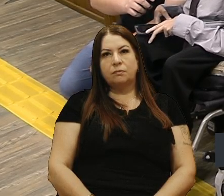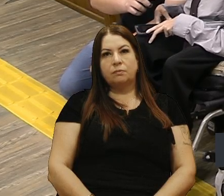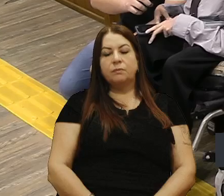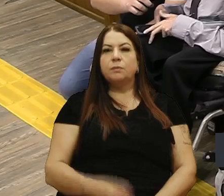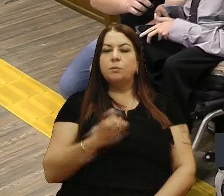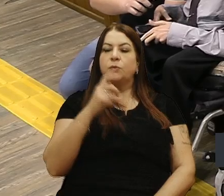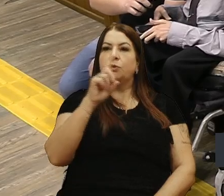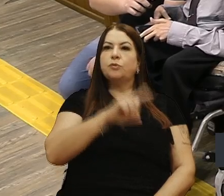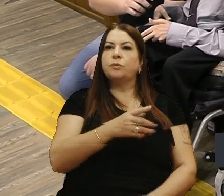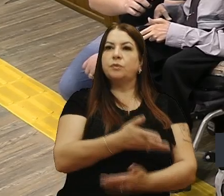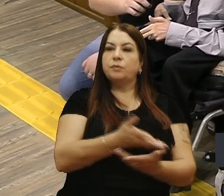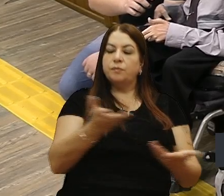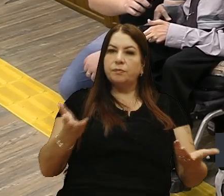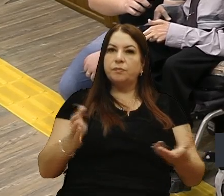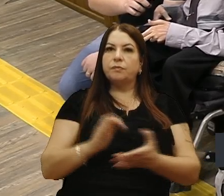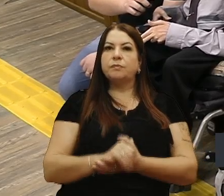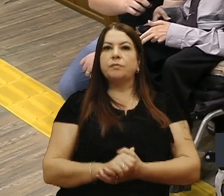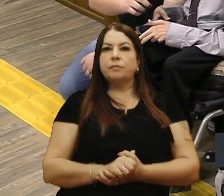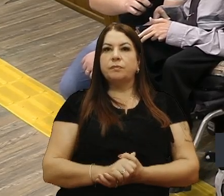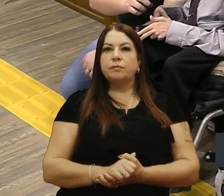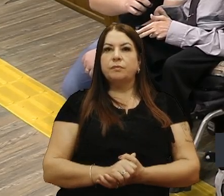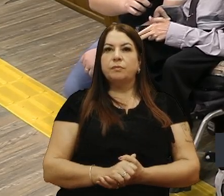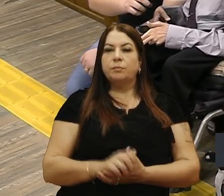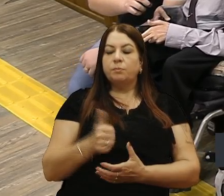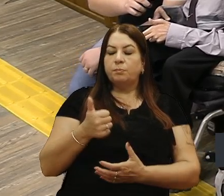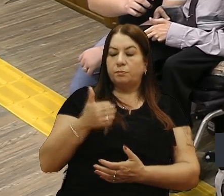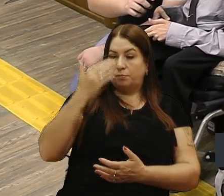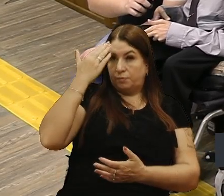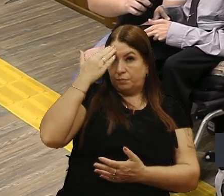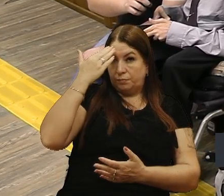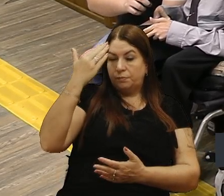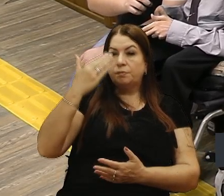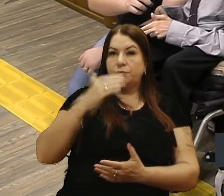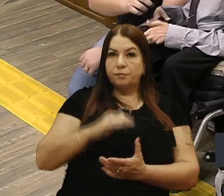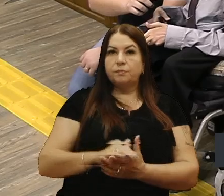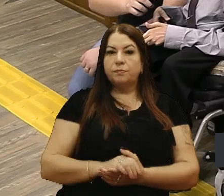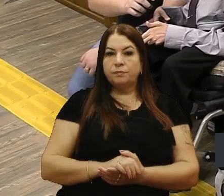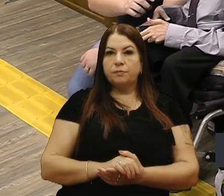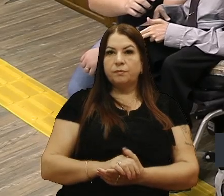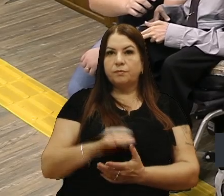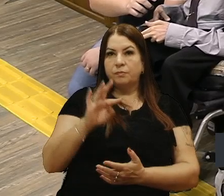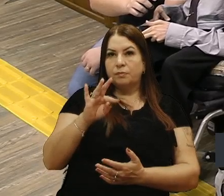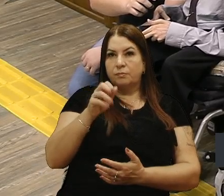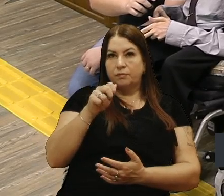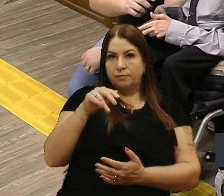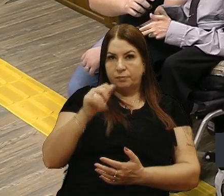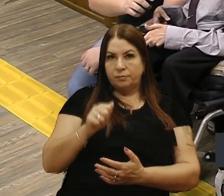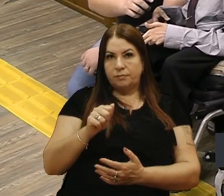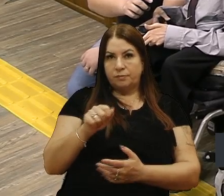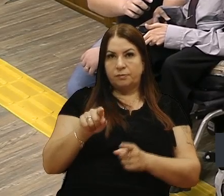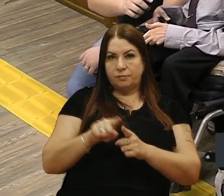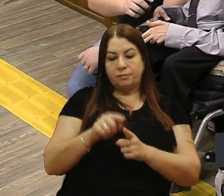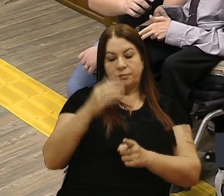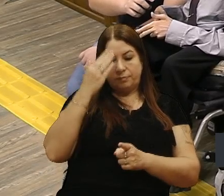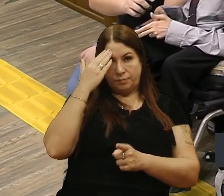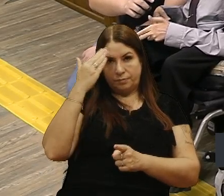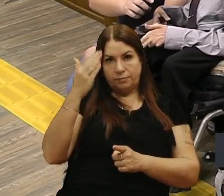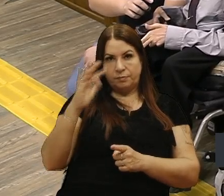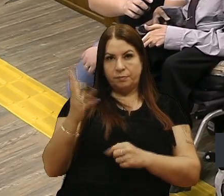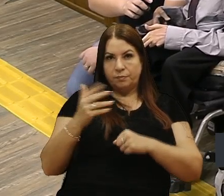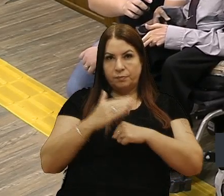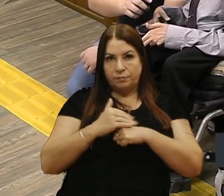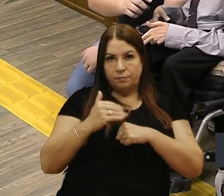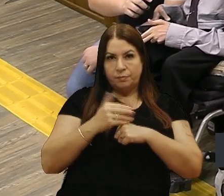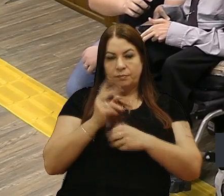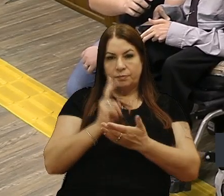Bom dia a todos. Primeiro, eu quero agradecer, né, a Tânia. Tânia, muito obrigado por todo o carinho